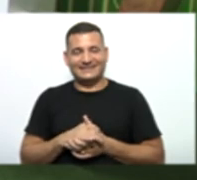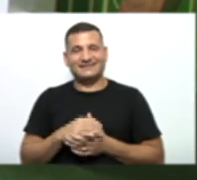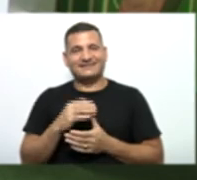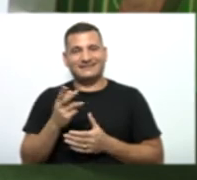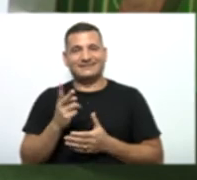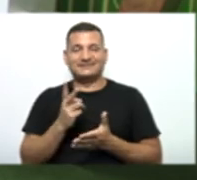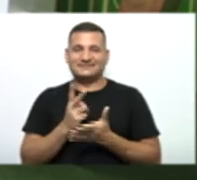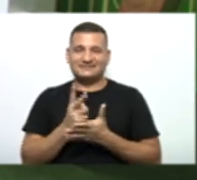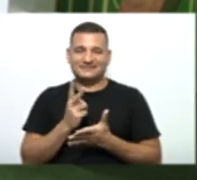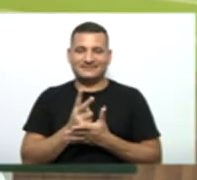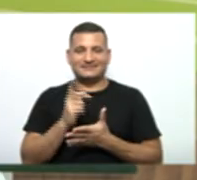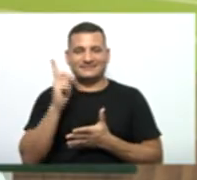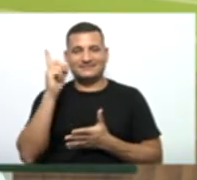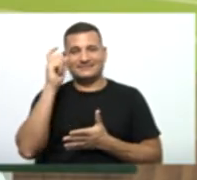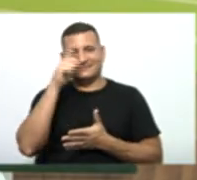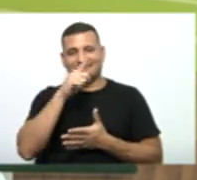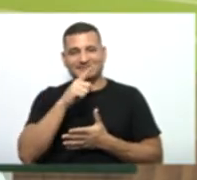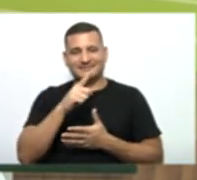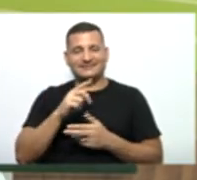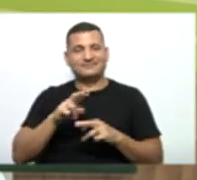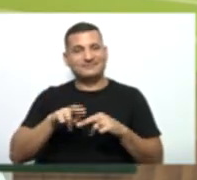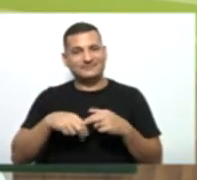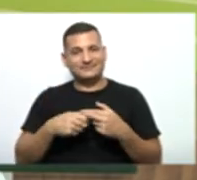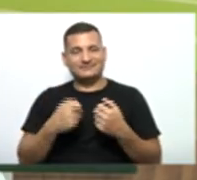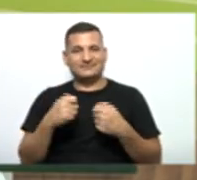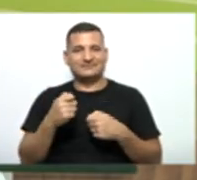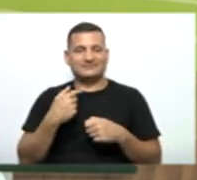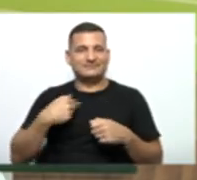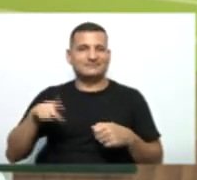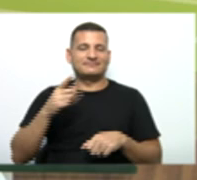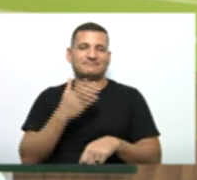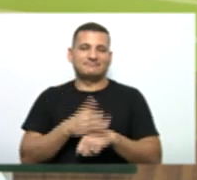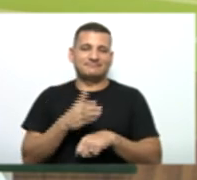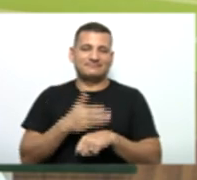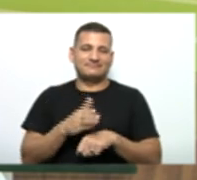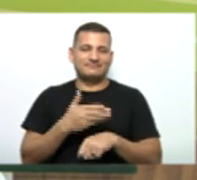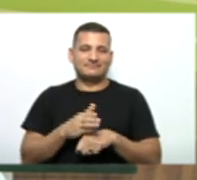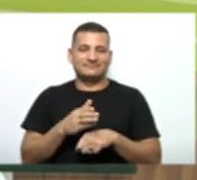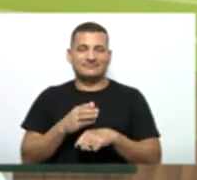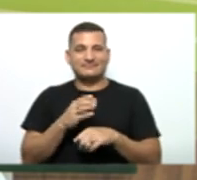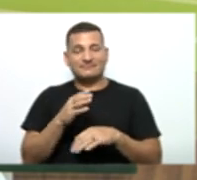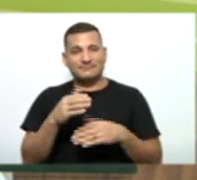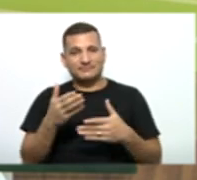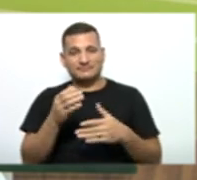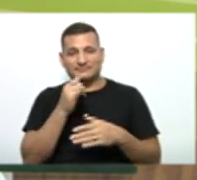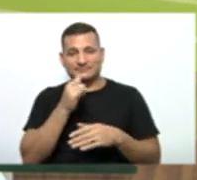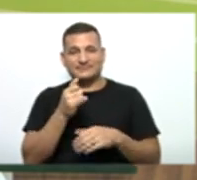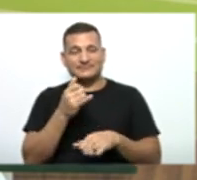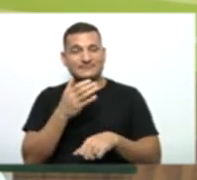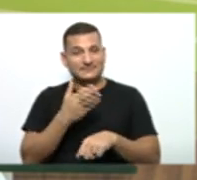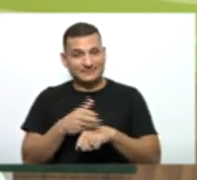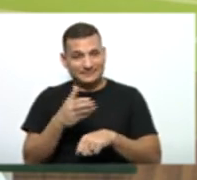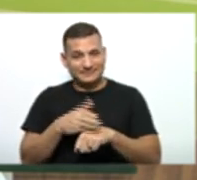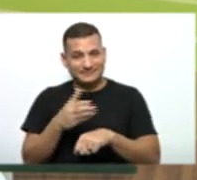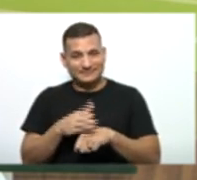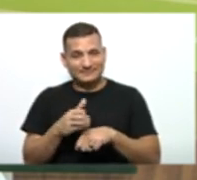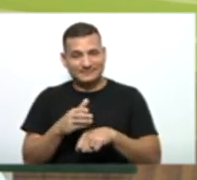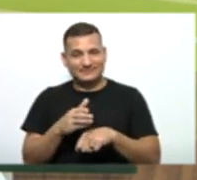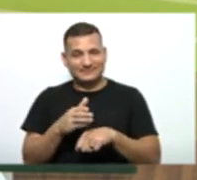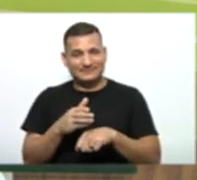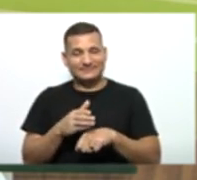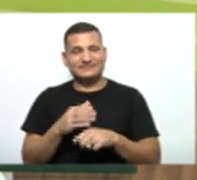difícil, por isso exige que a gente pratique. Mas quando pratique, quando a gente pratica,